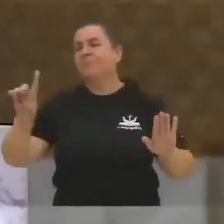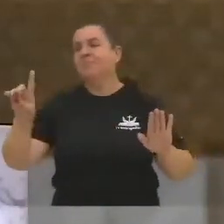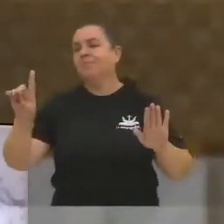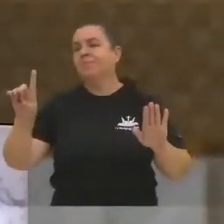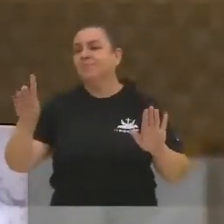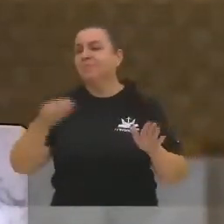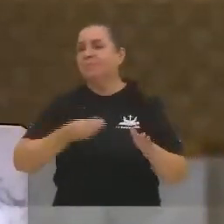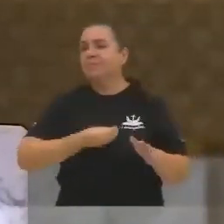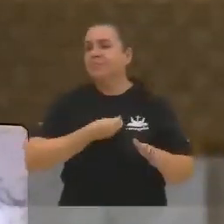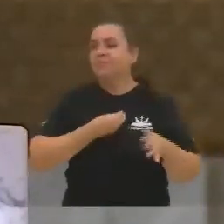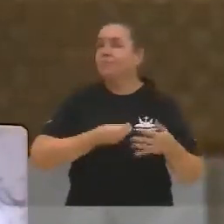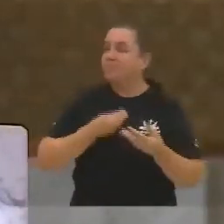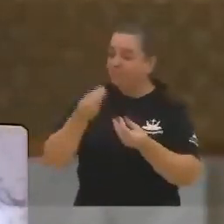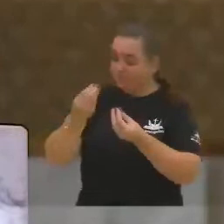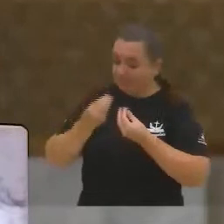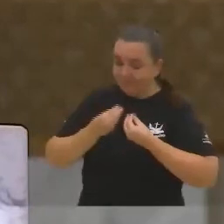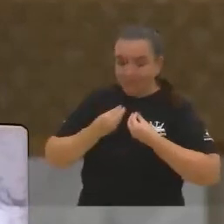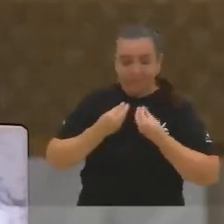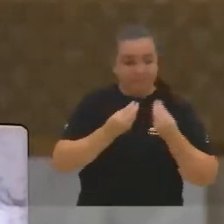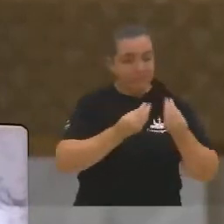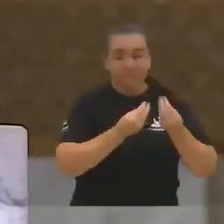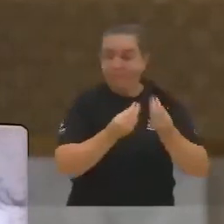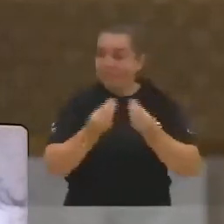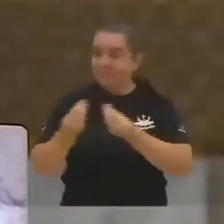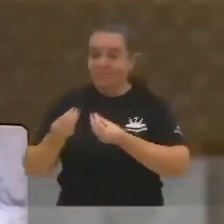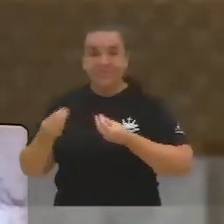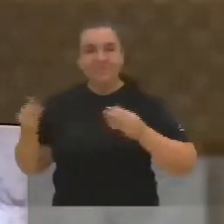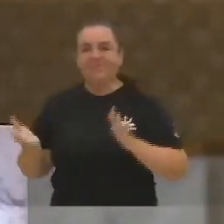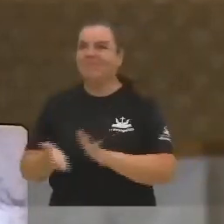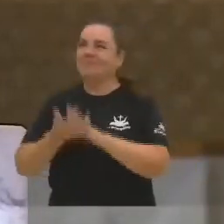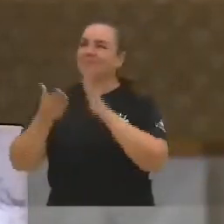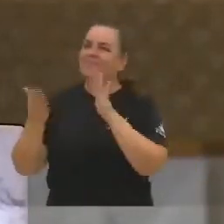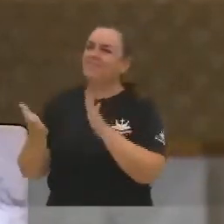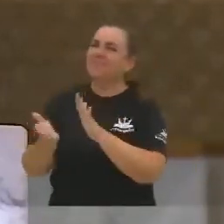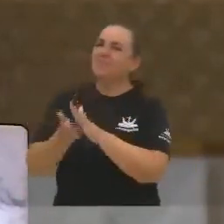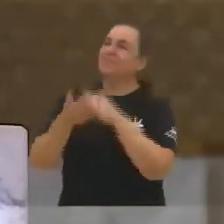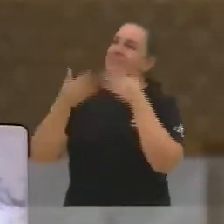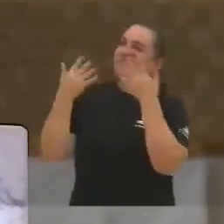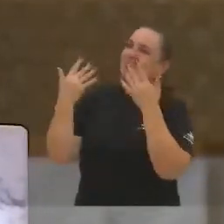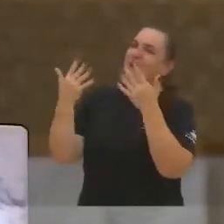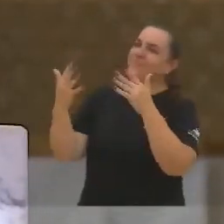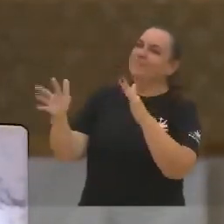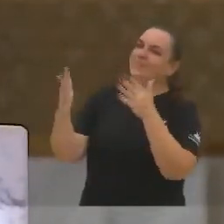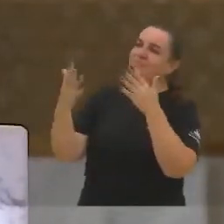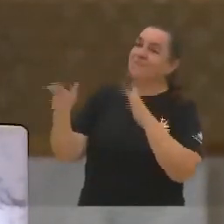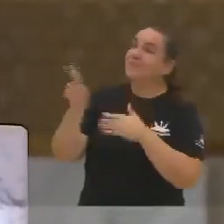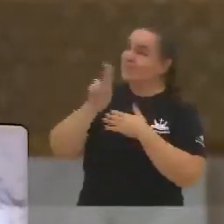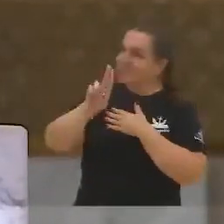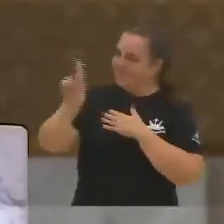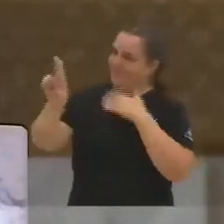Dai-nos a vida e louvaremos vosso nome.